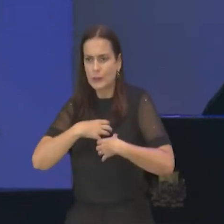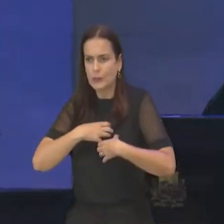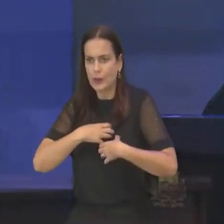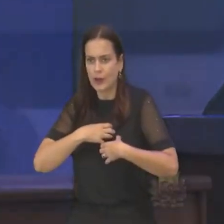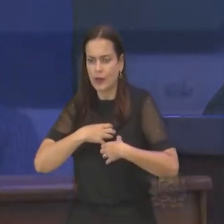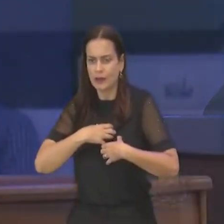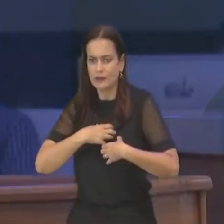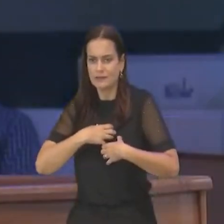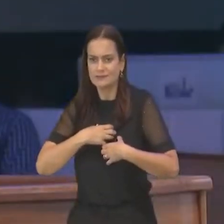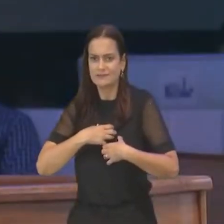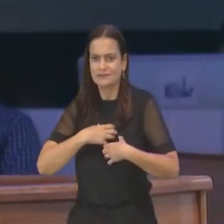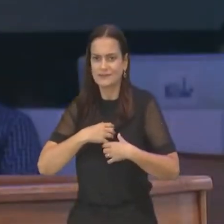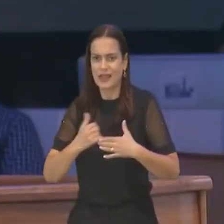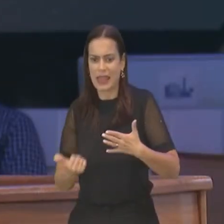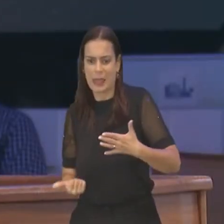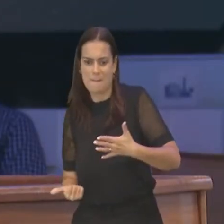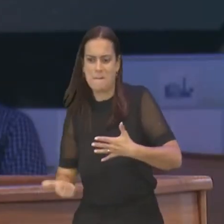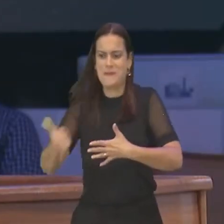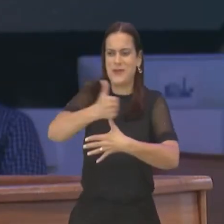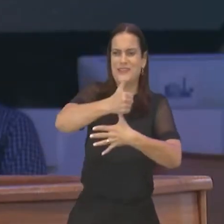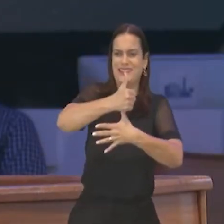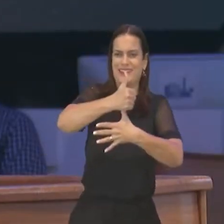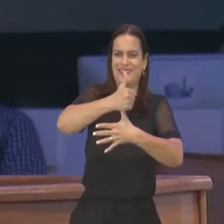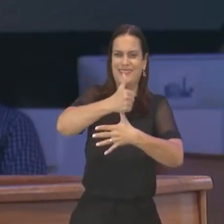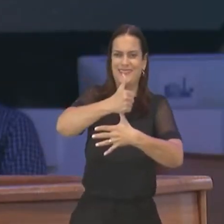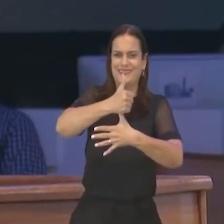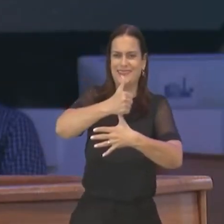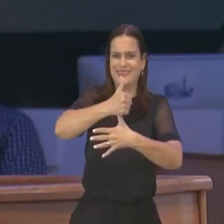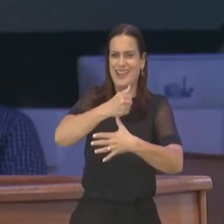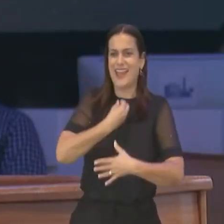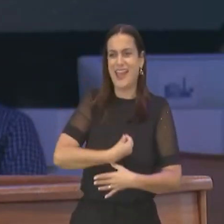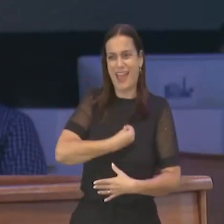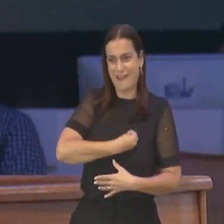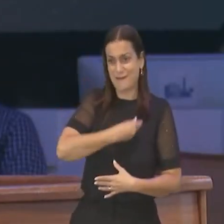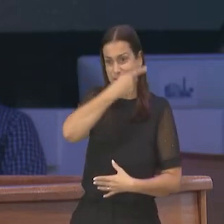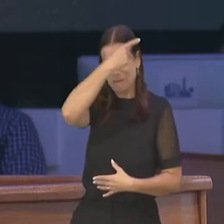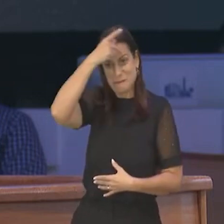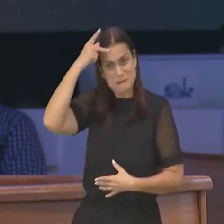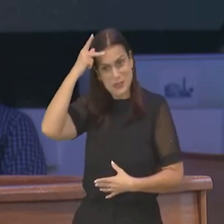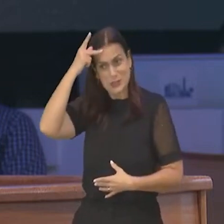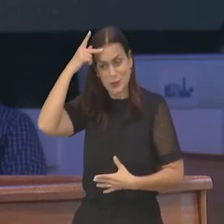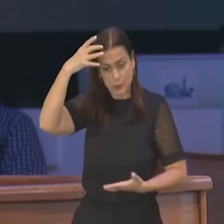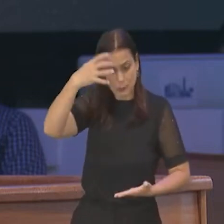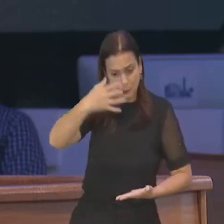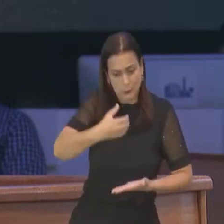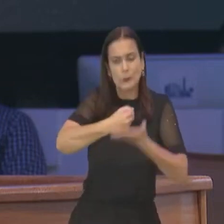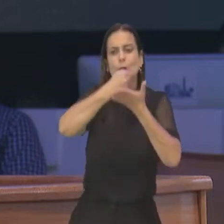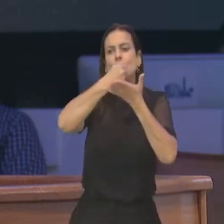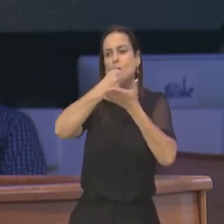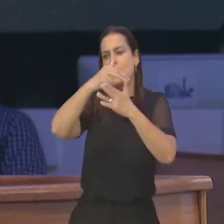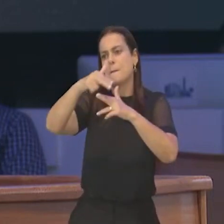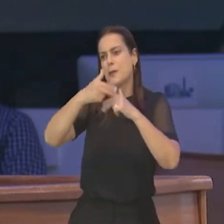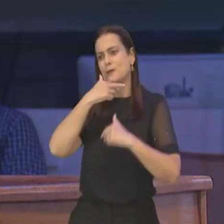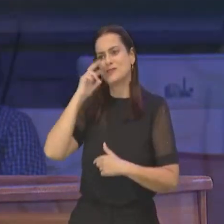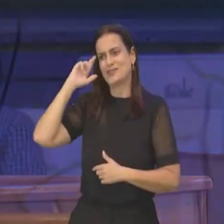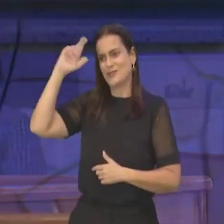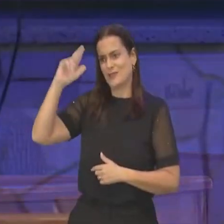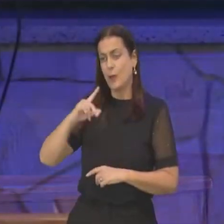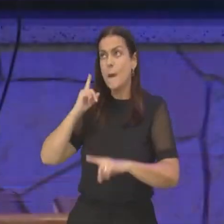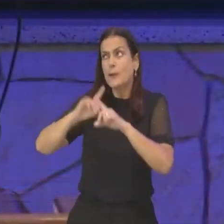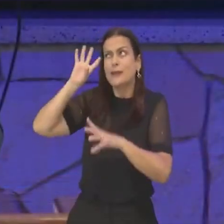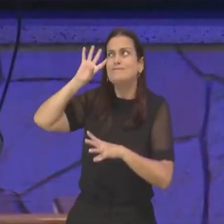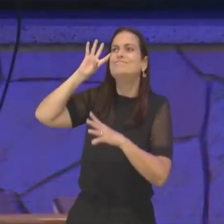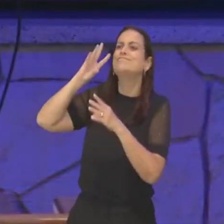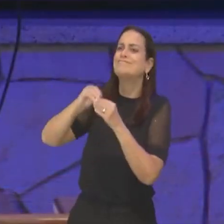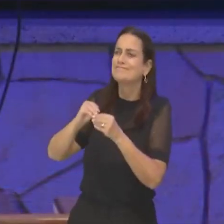prioridade no dia a dia daqueles que haviam sido resgatados pelo Senhor, porque entenderam